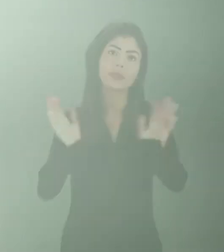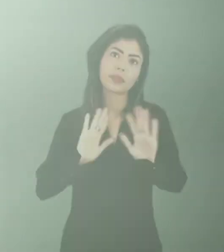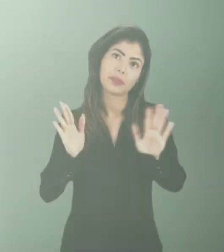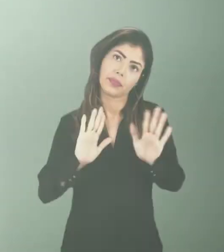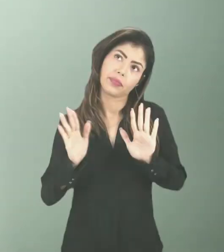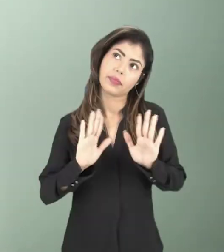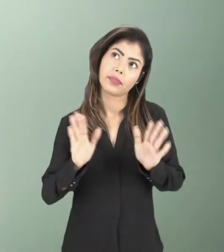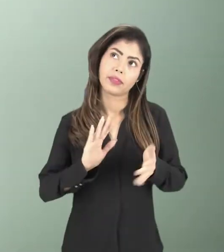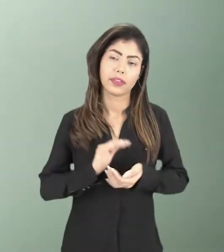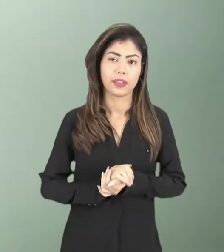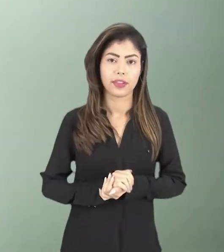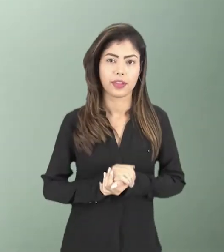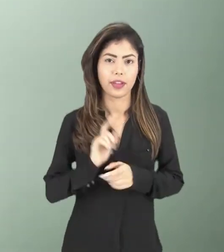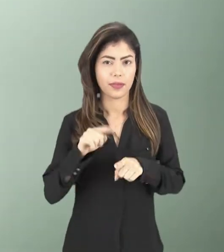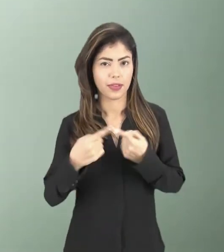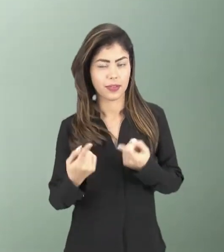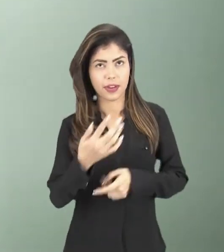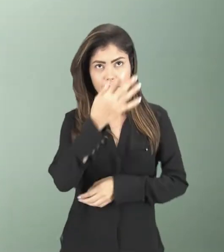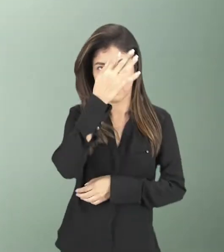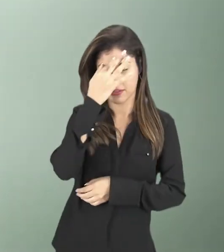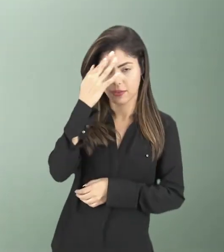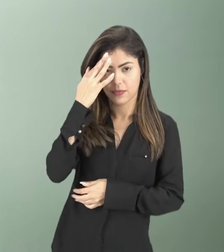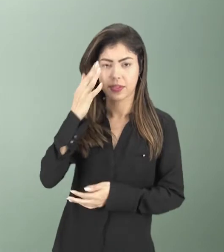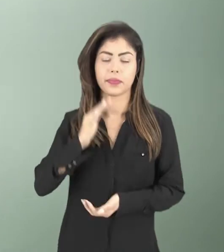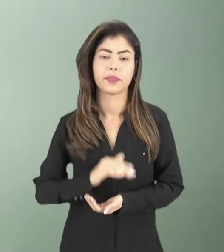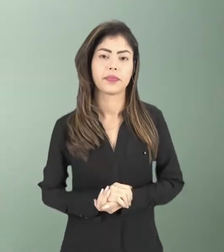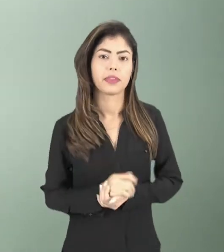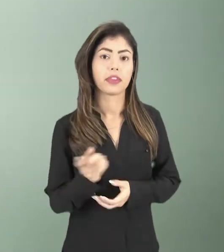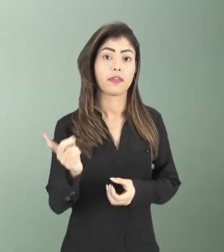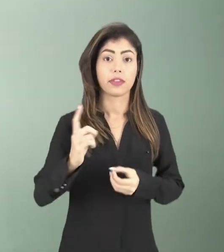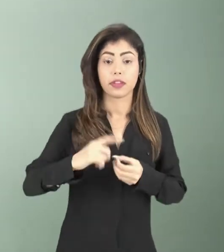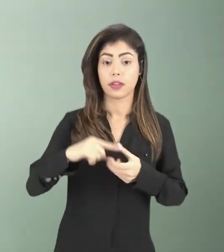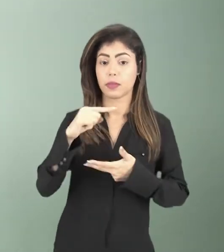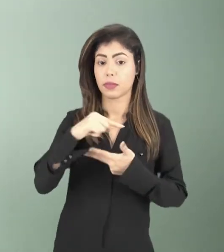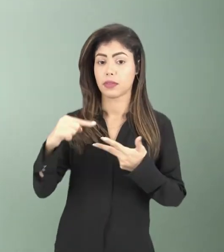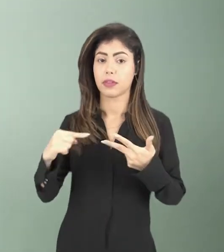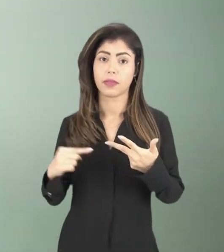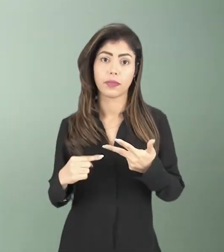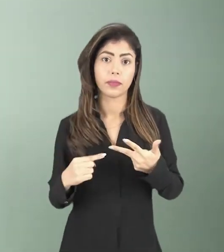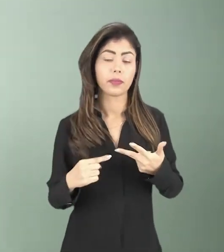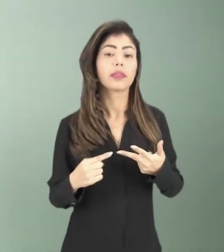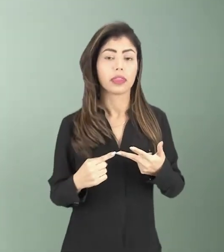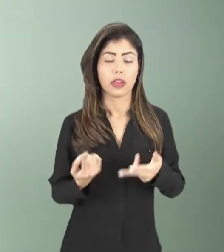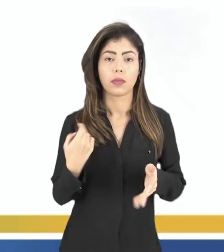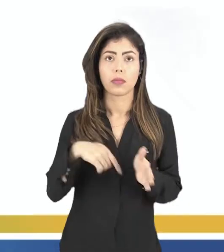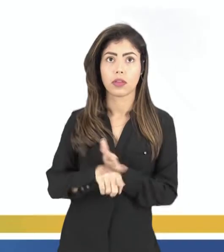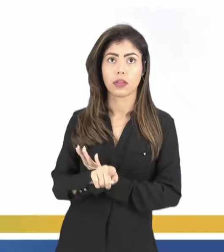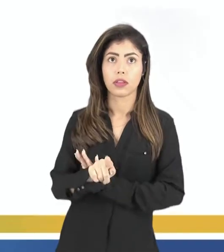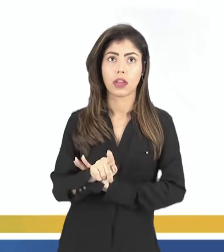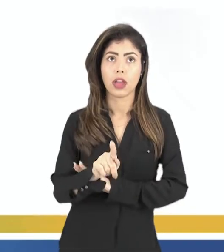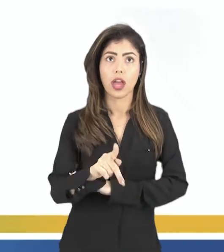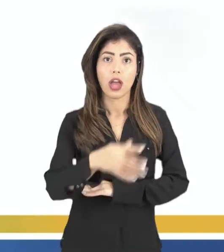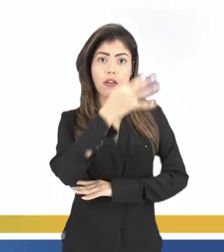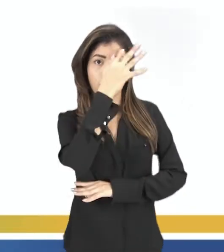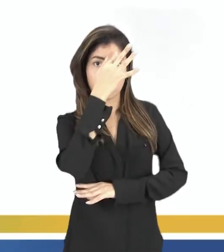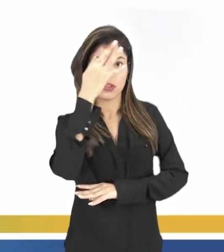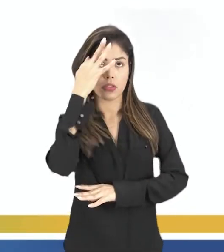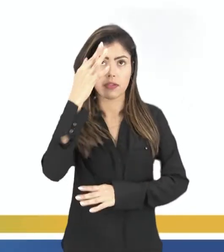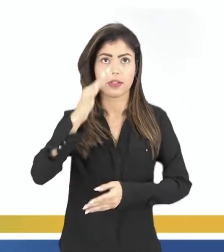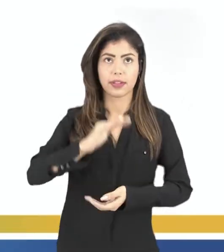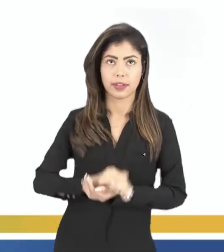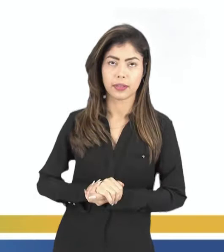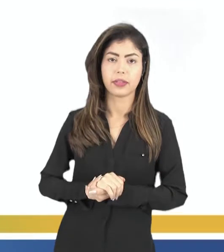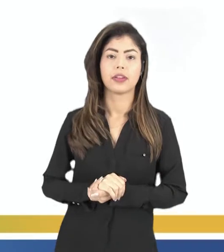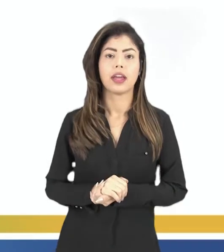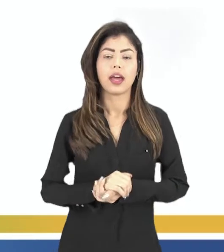Hello, gente. Mais uma aula de filosofia voltada para o Enem. Questões do Enem e o nosso assunto hoje é filosofia clássica grega. Vamos